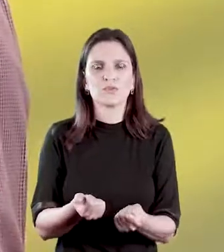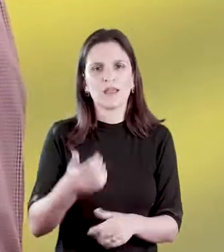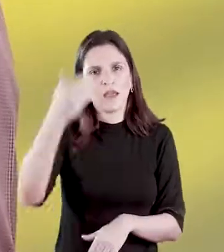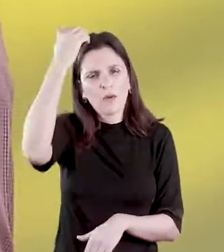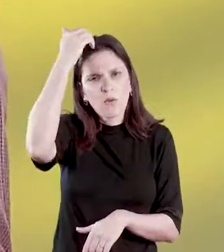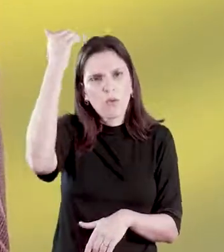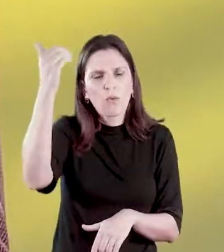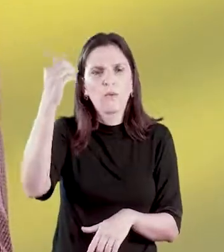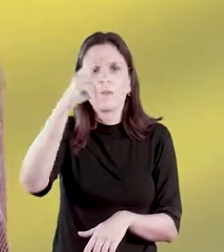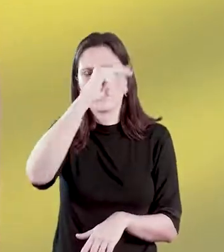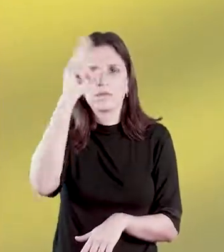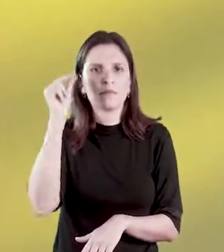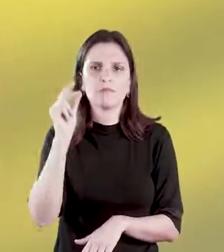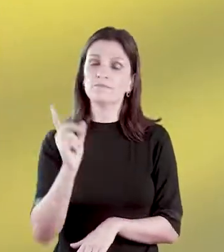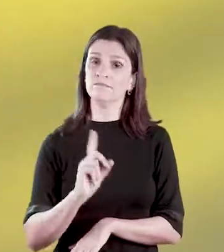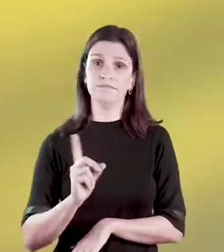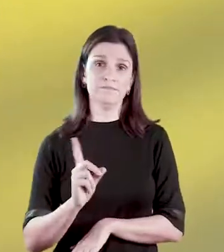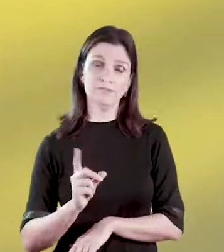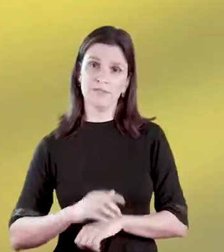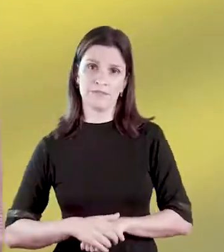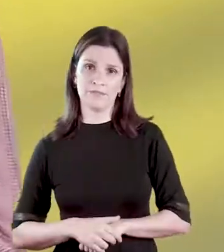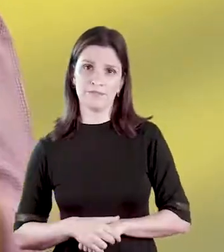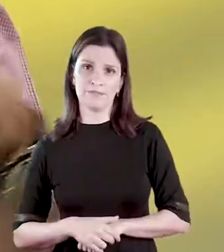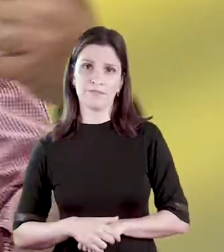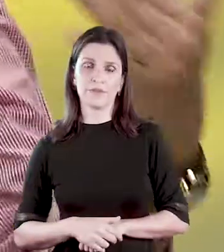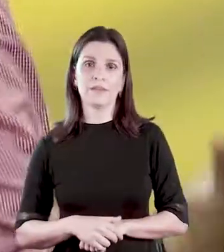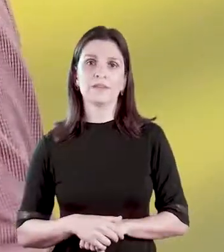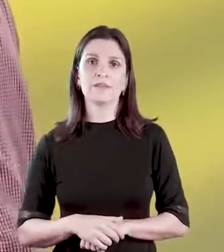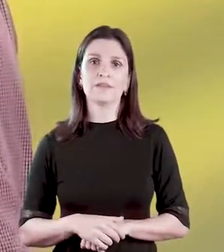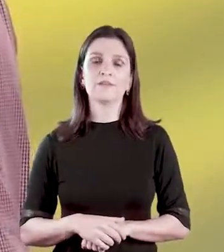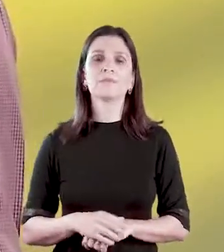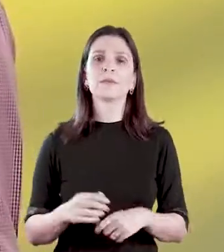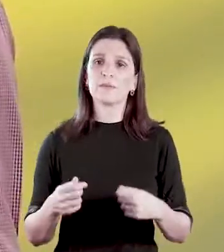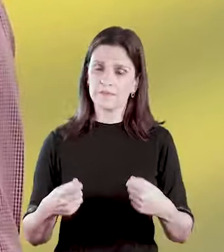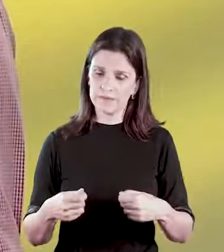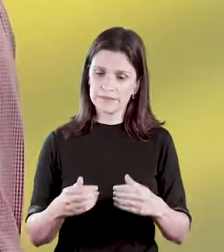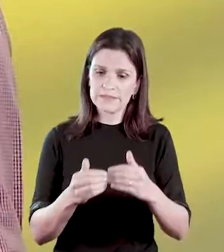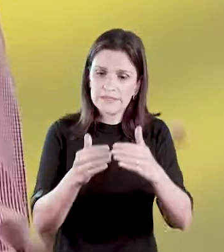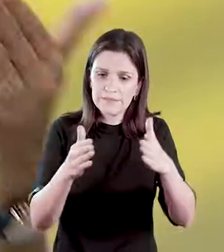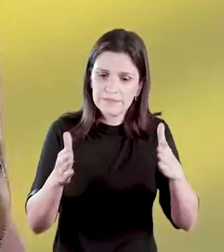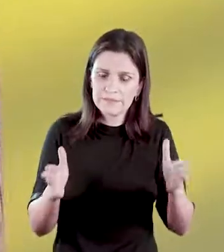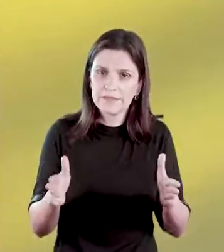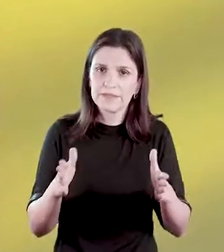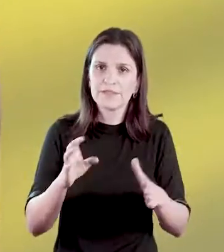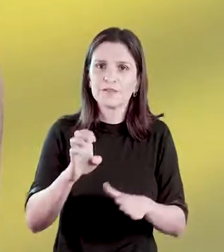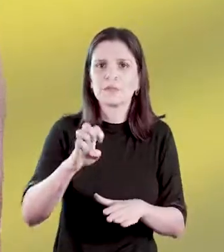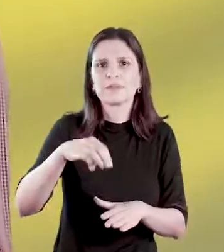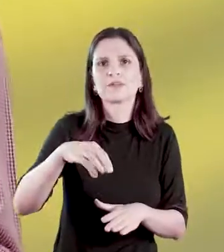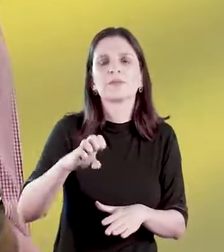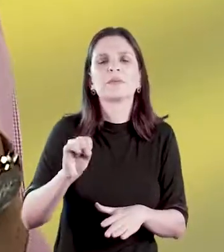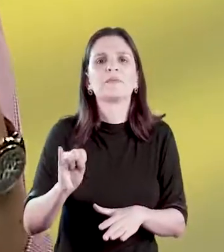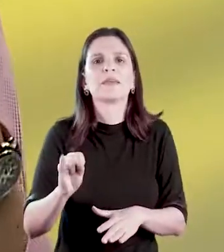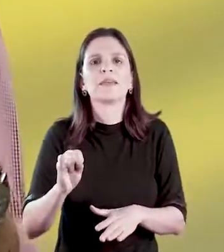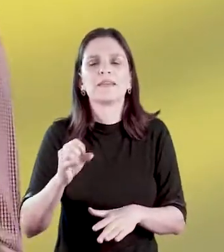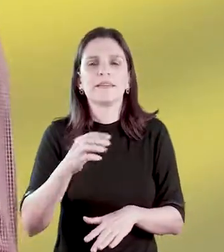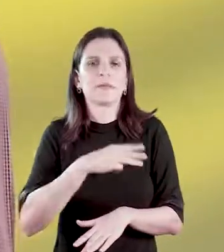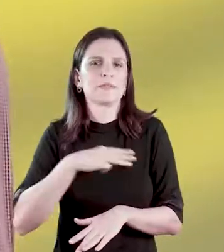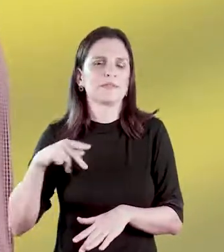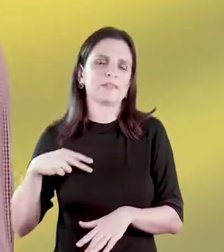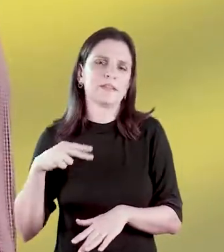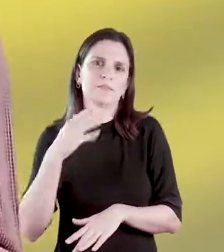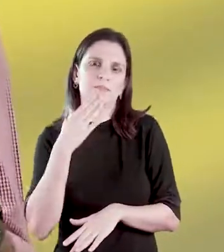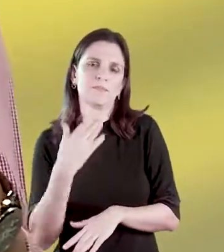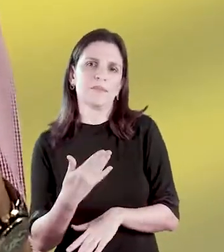culpa é do Prefeito Não não é essa estrutura já vem vindo porque é uma a cobrança do Ministério Público de abrir o e-mail Então